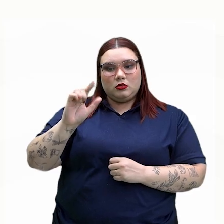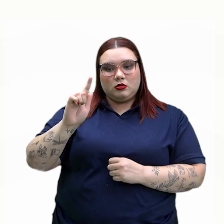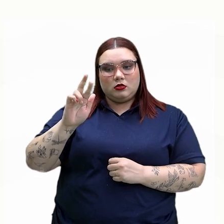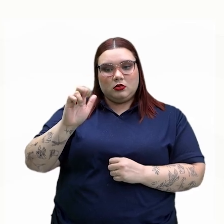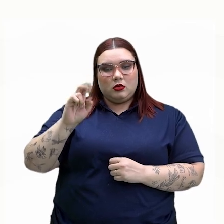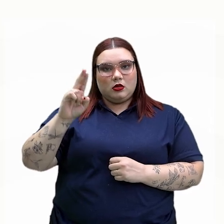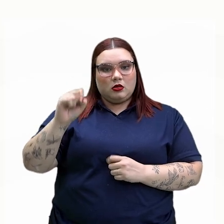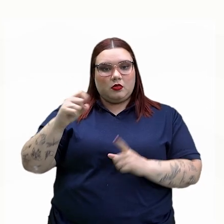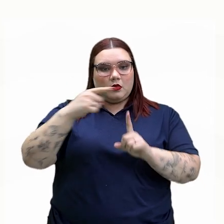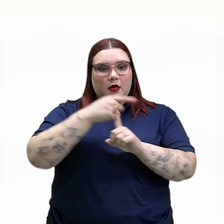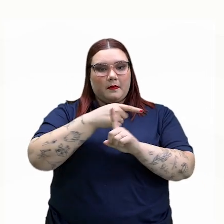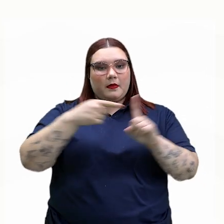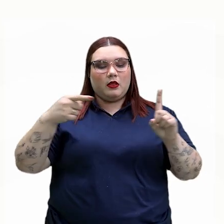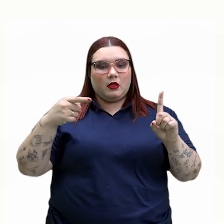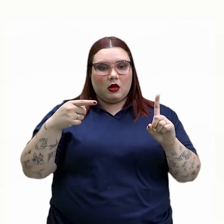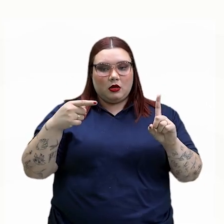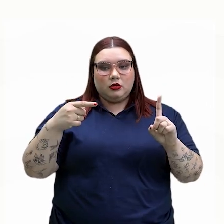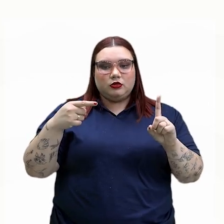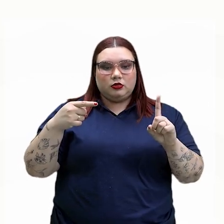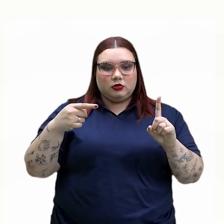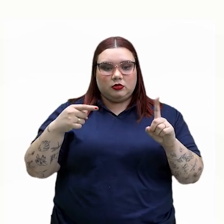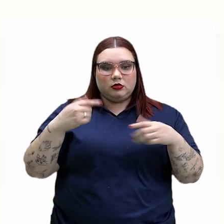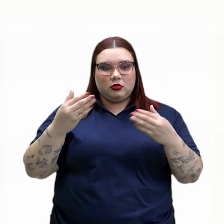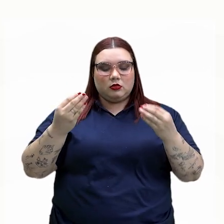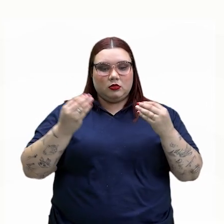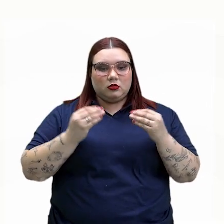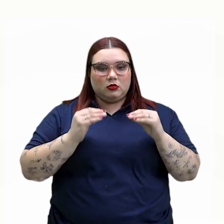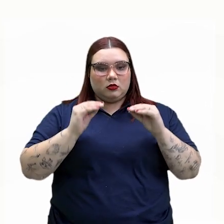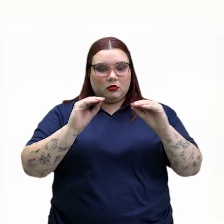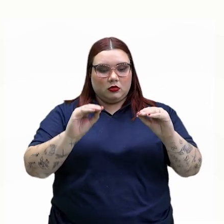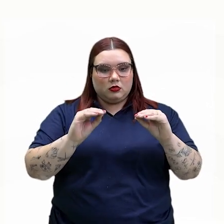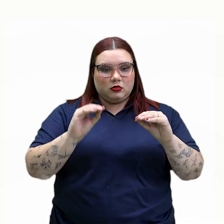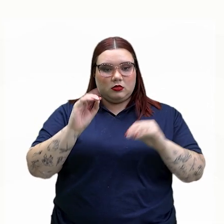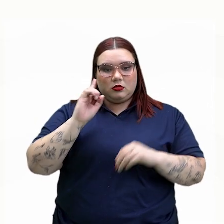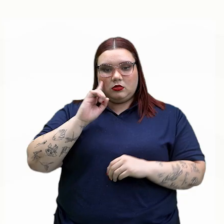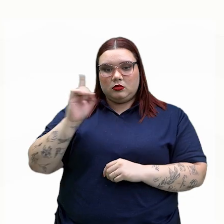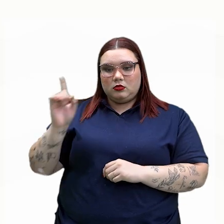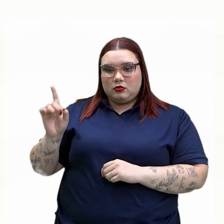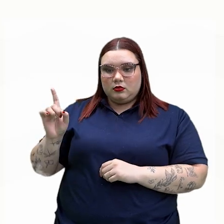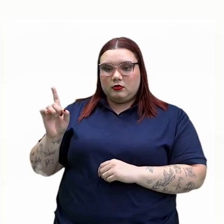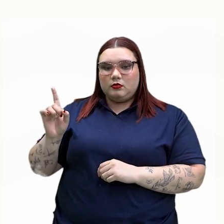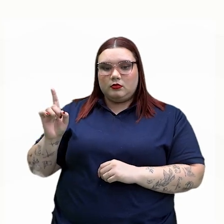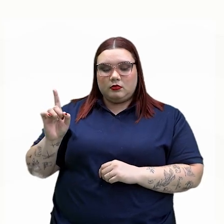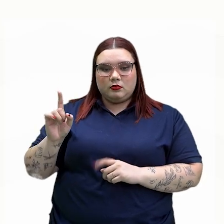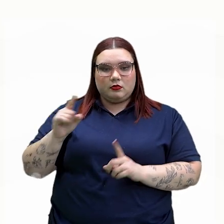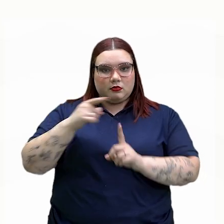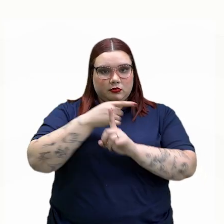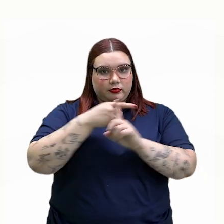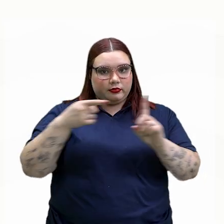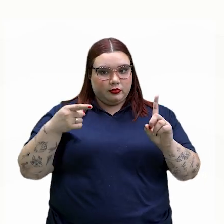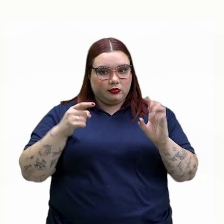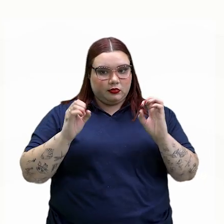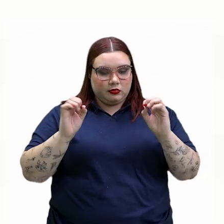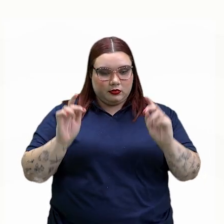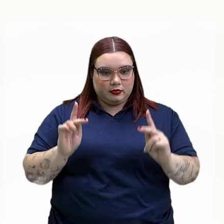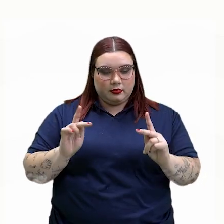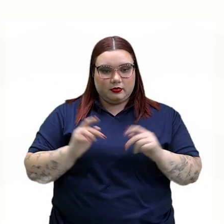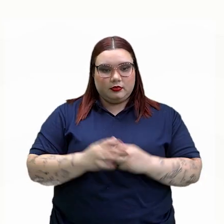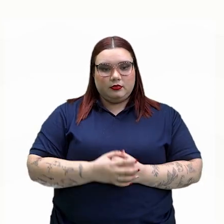graus é a metade. Então, eu vou construir aqui o gráfico ainda meio aleatório. Ou